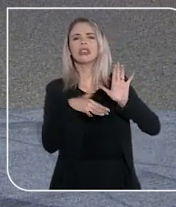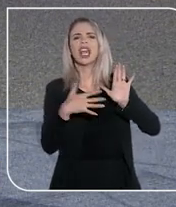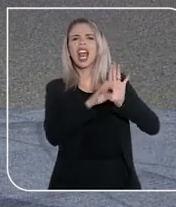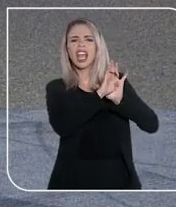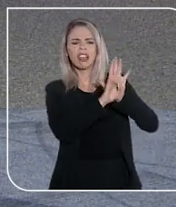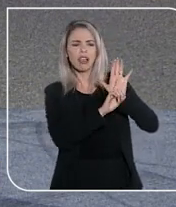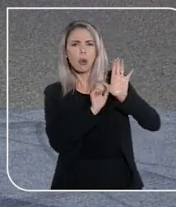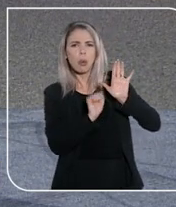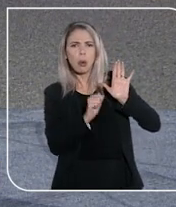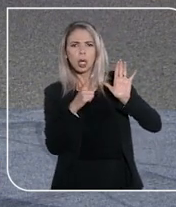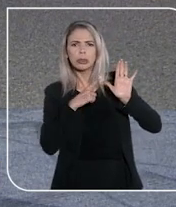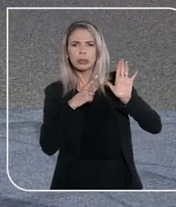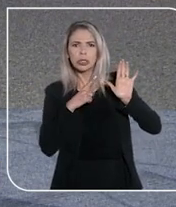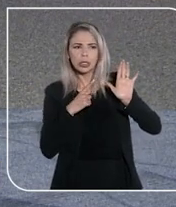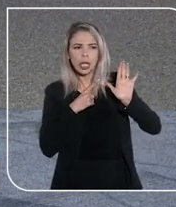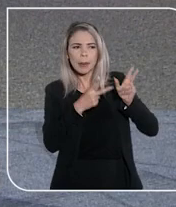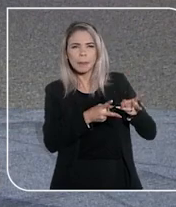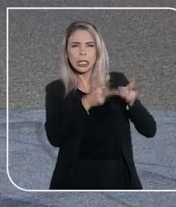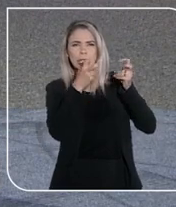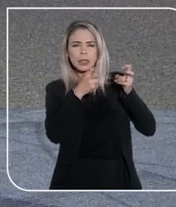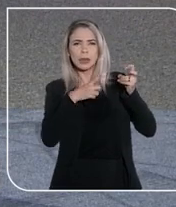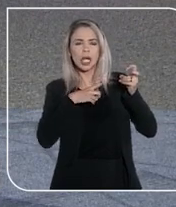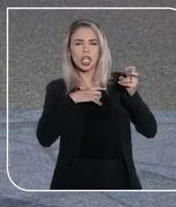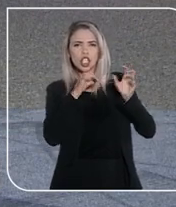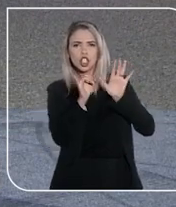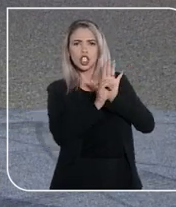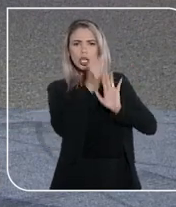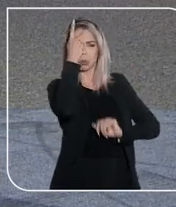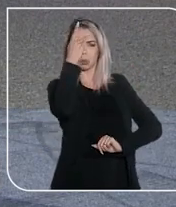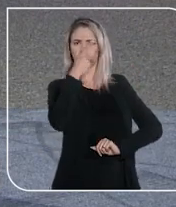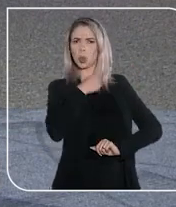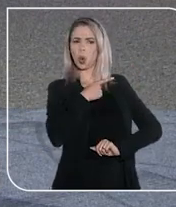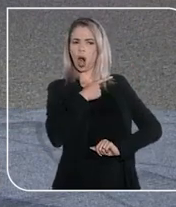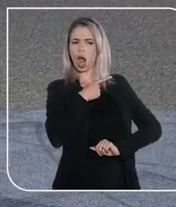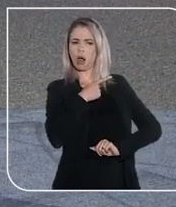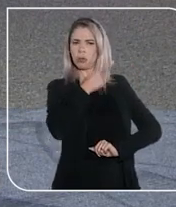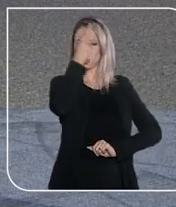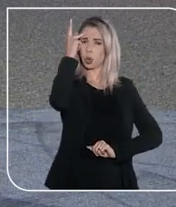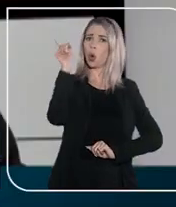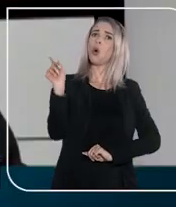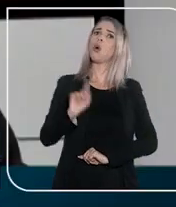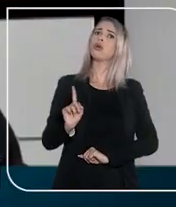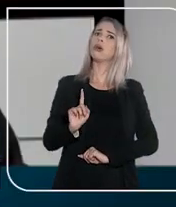pode estabelecer algum tipo de verificação de auto-identificação dos candidatos?